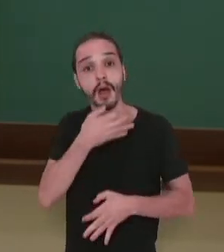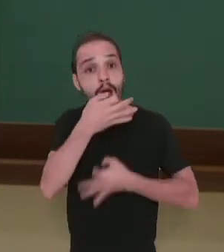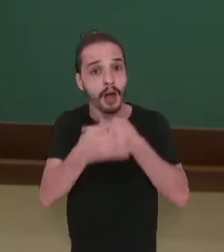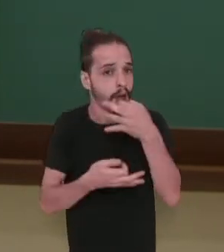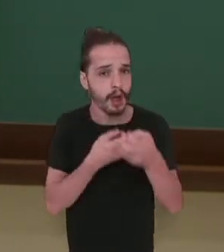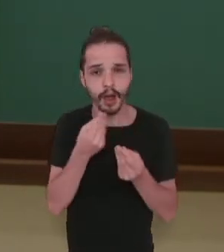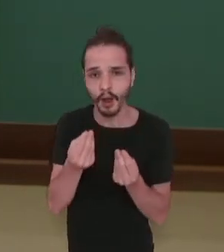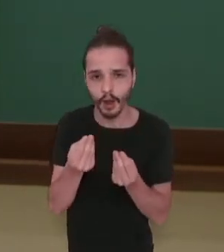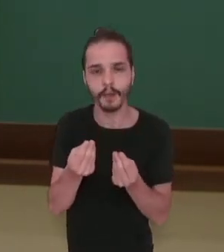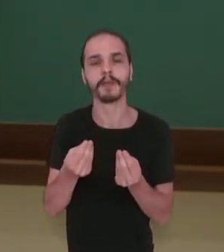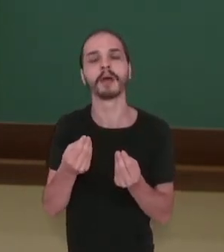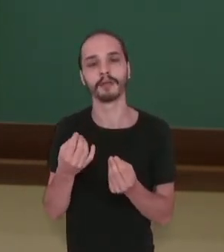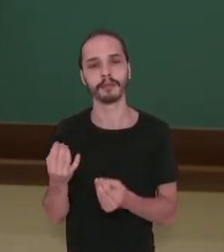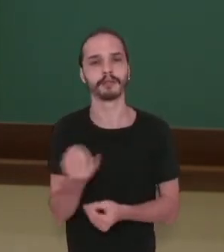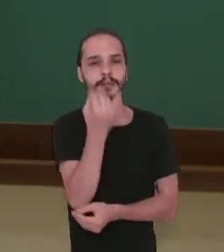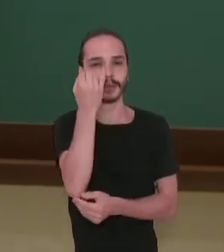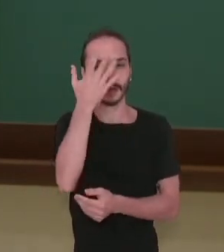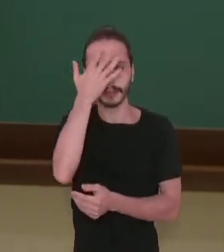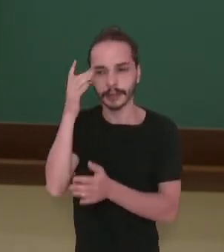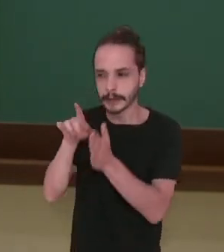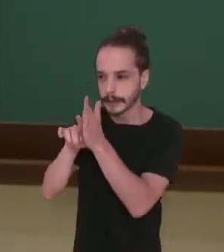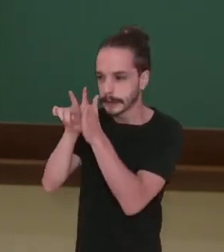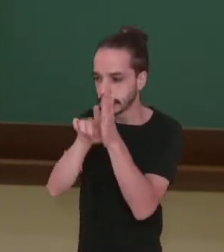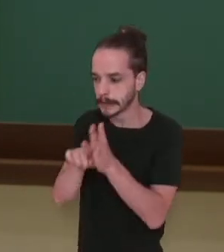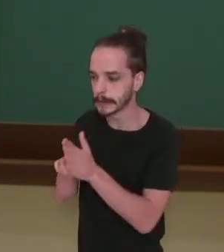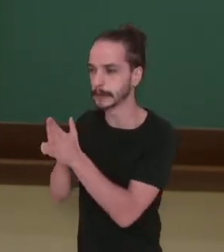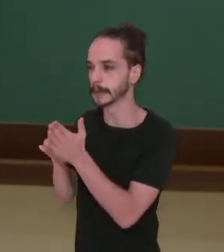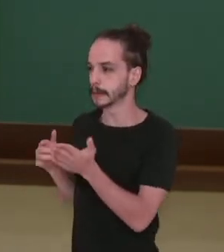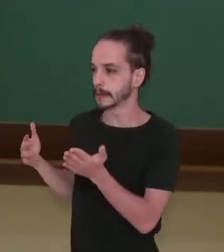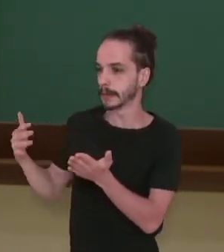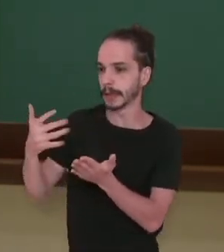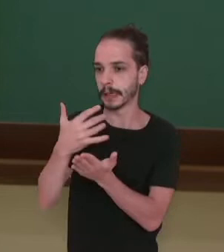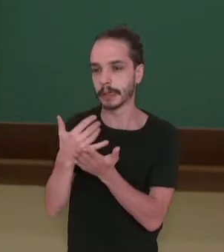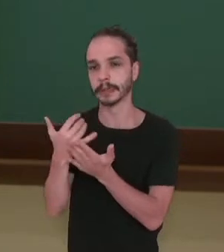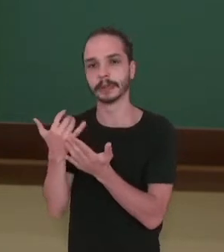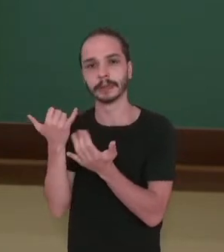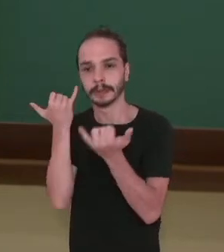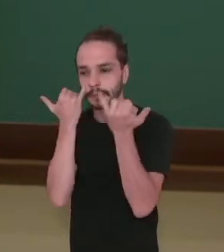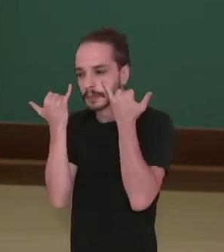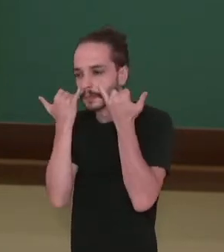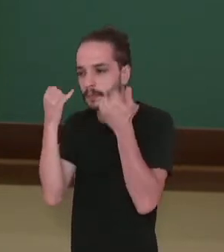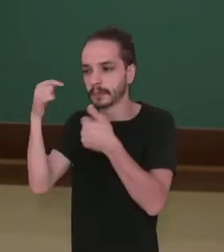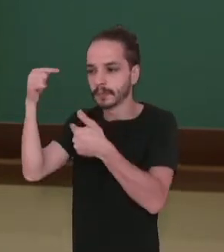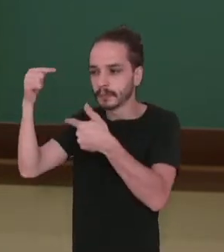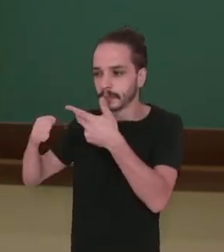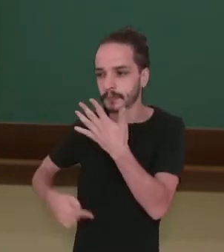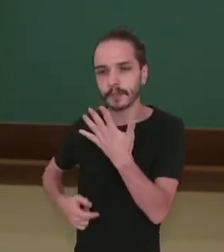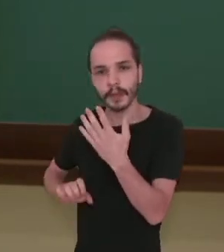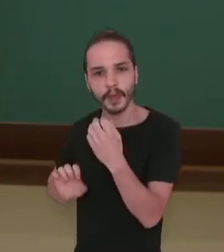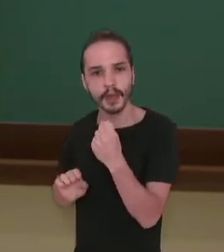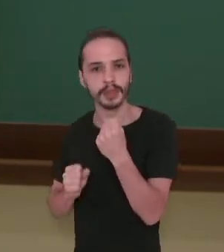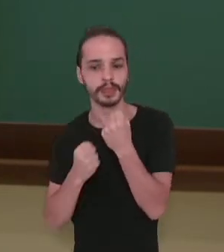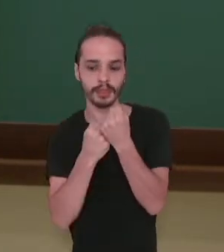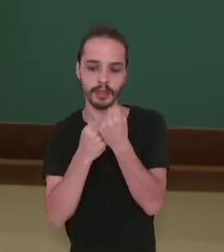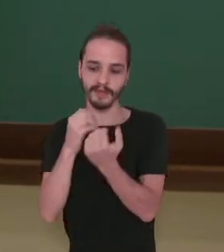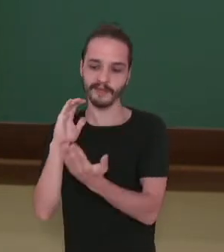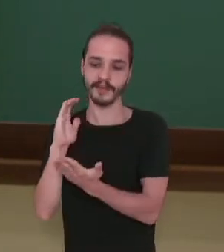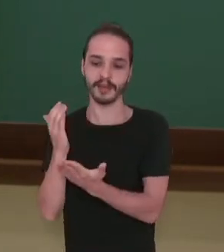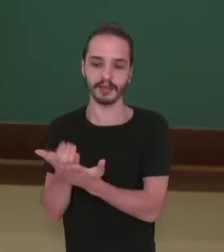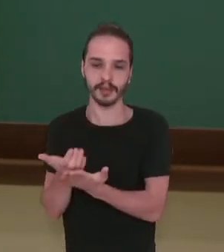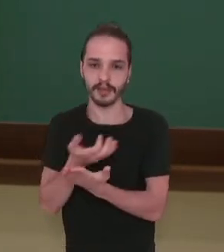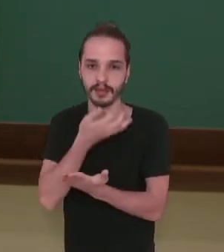é importante que às vezes ela pesquise, que ela traga ali mais elementos para defender a tese que ela